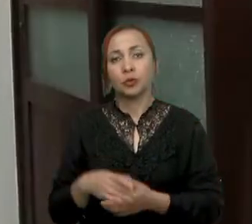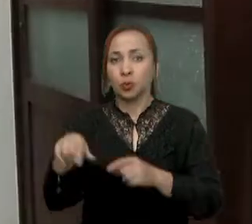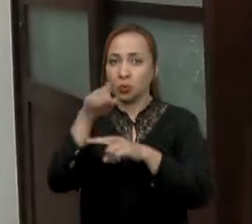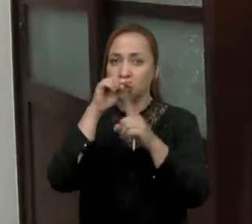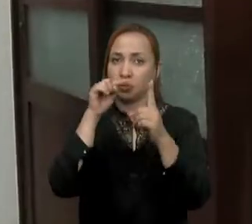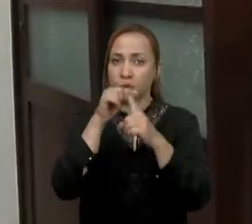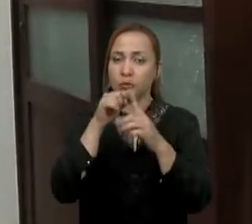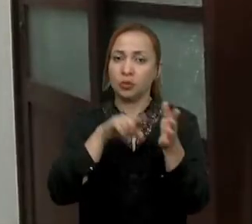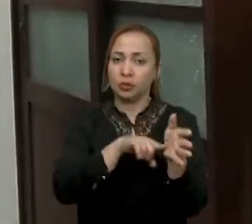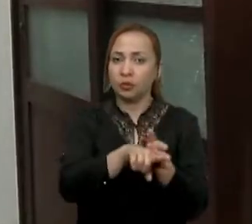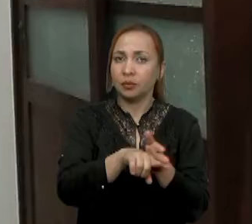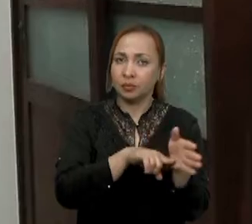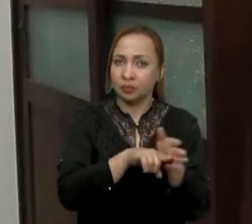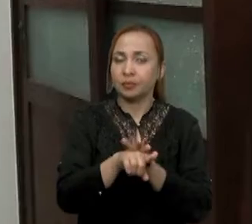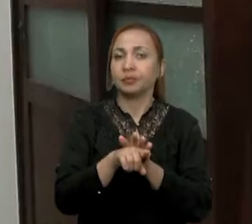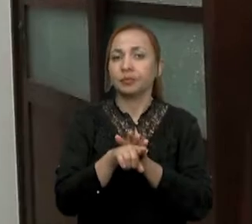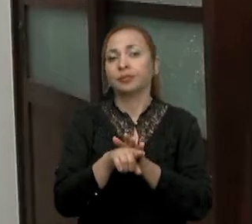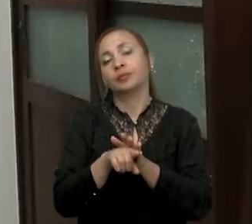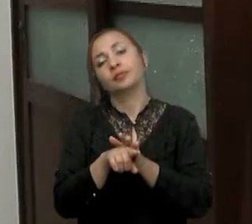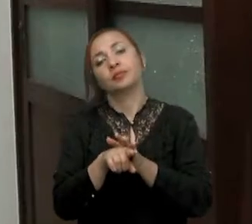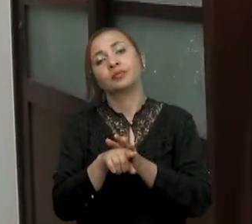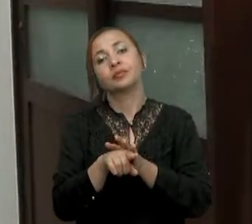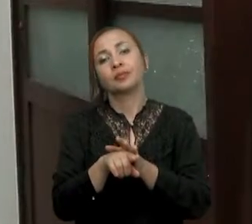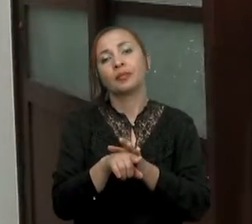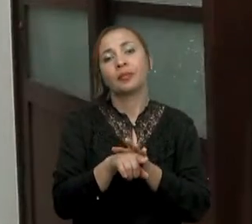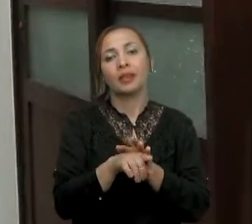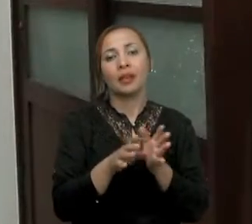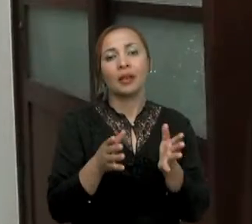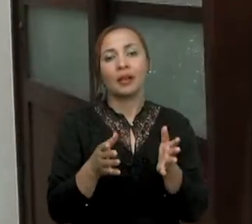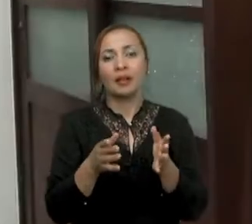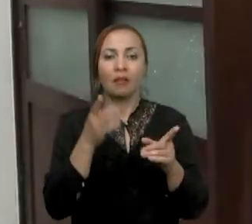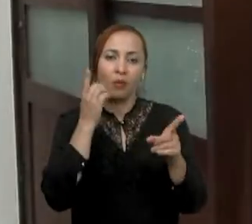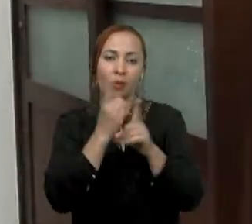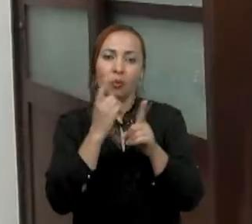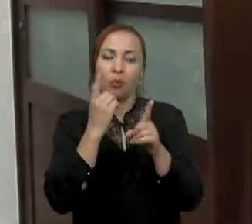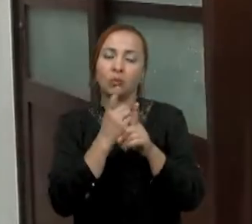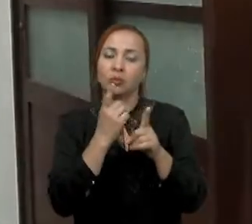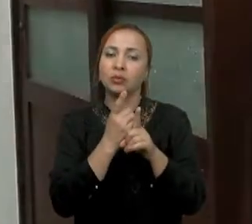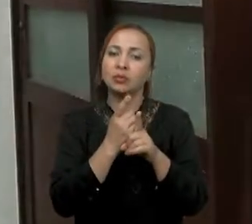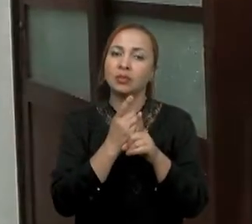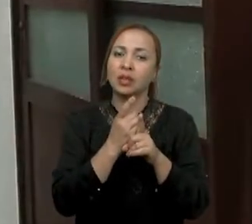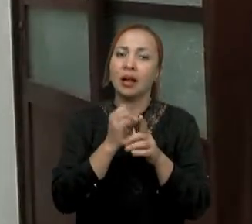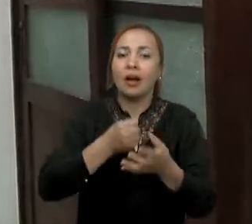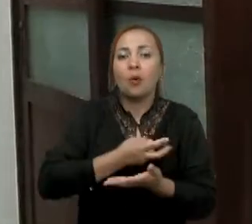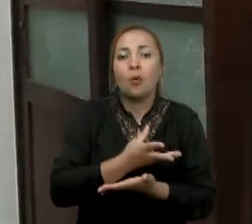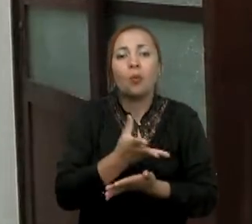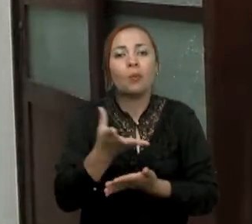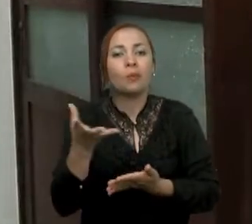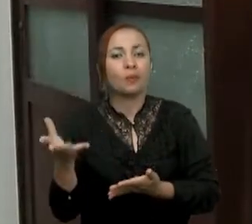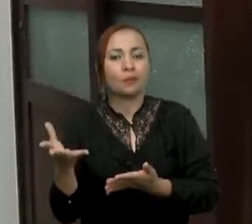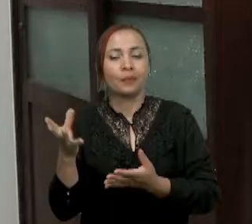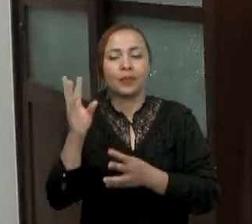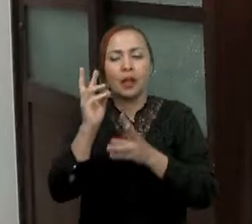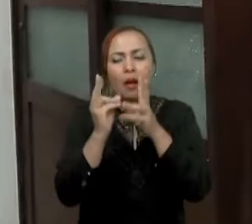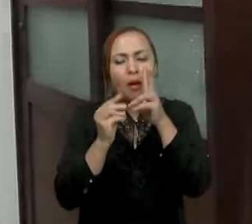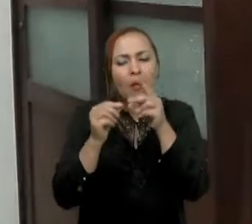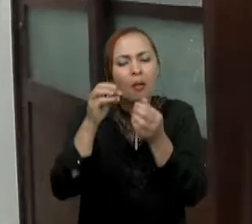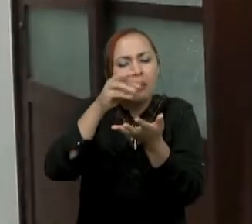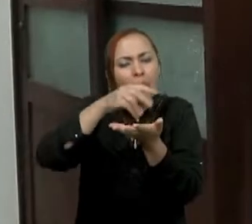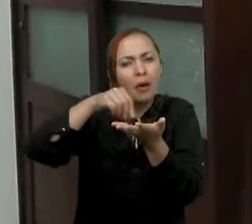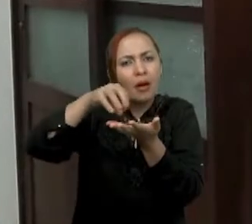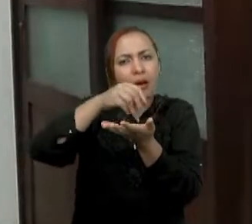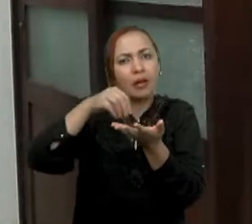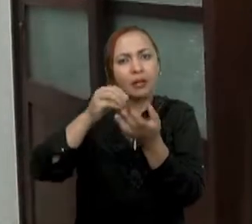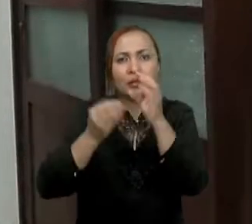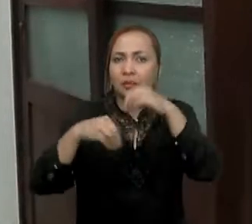o objetivo da pesquisa foi identificar e quantificar o